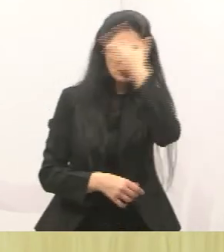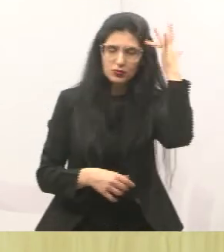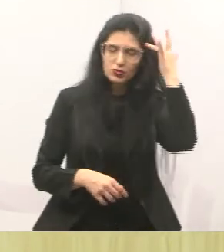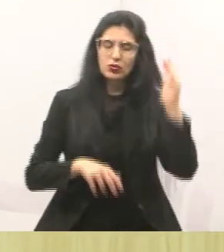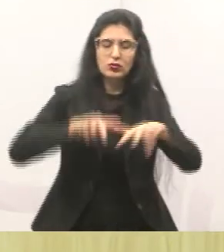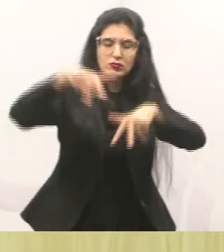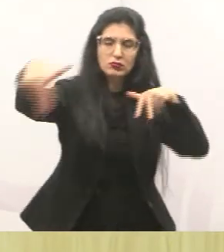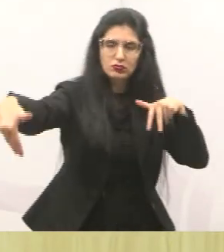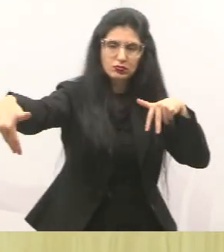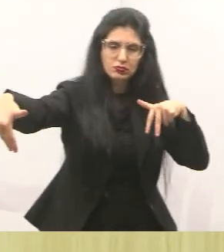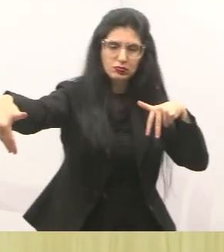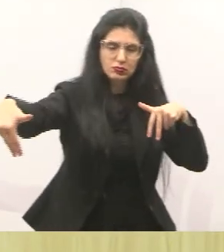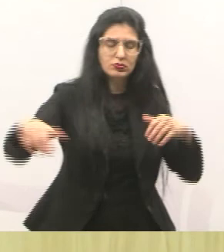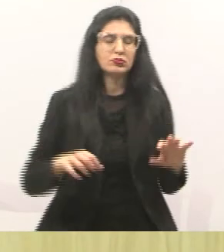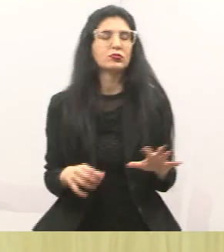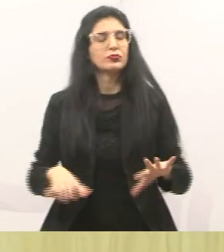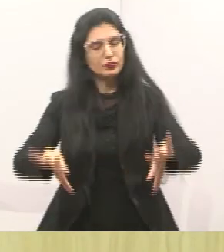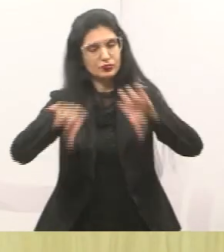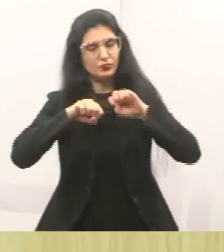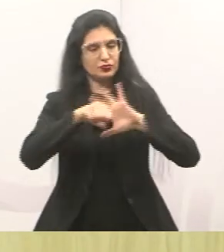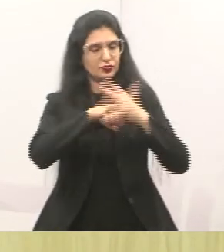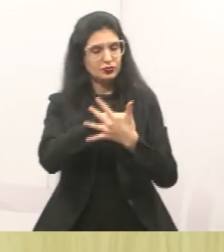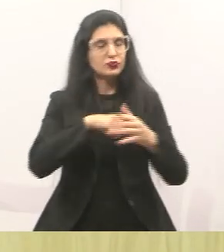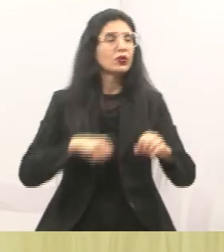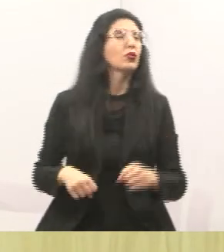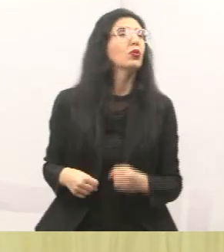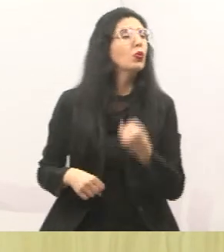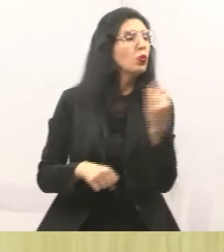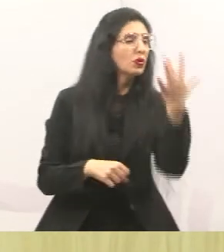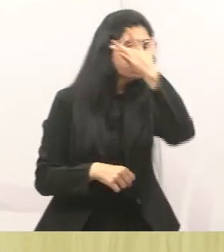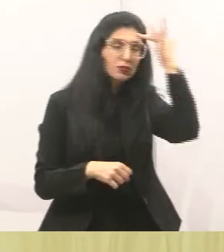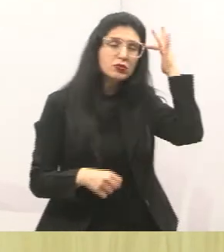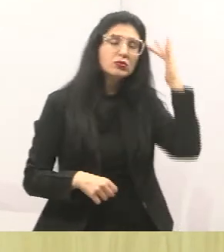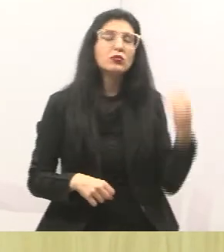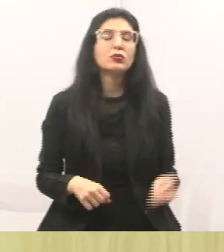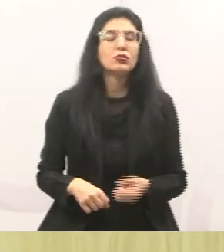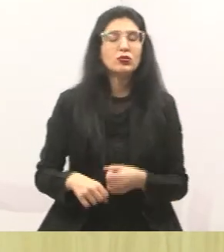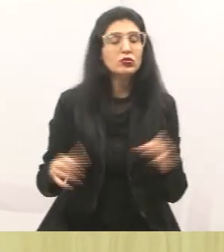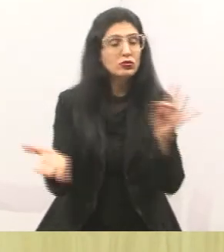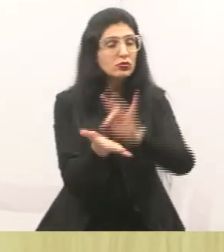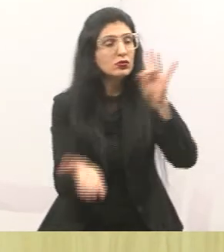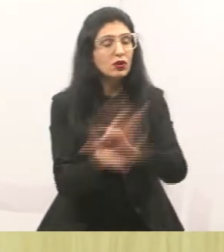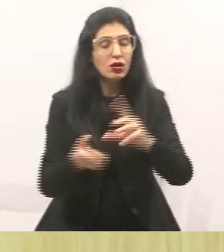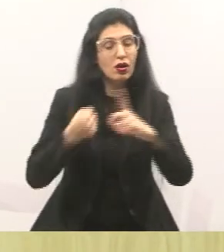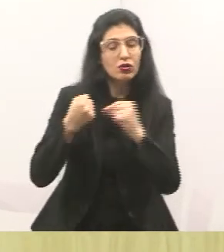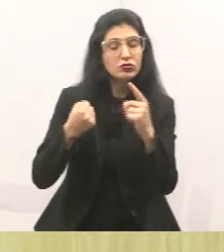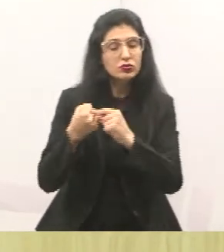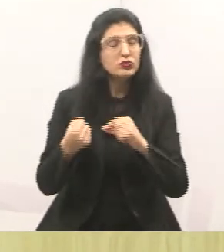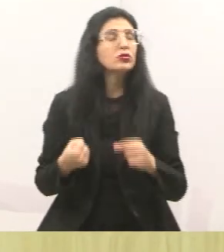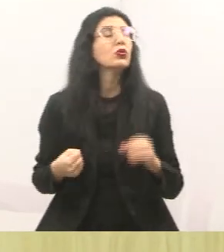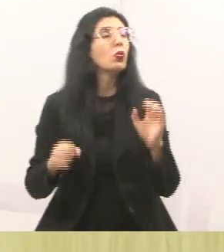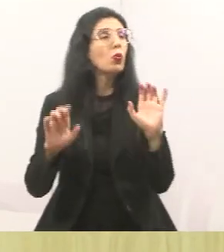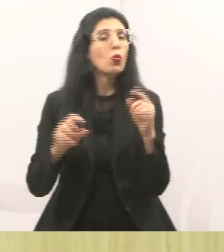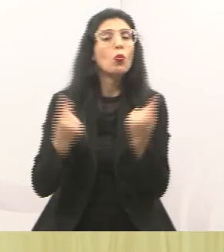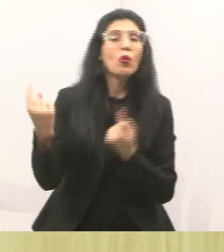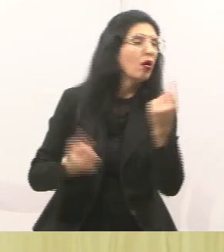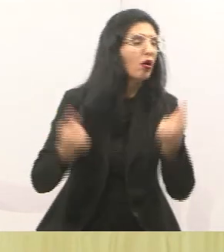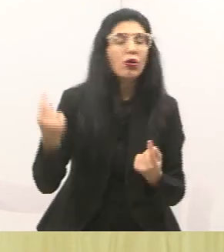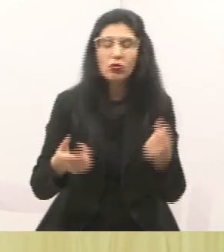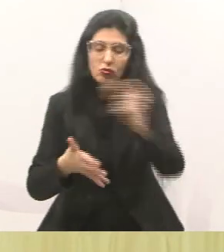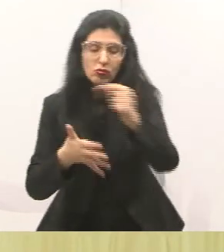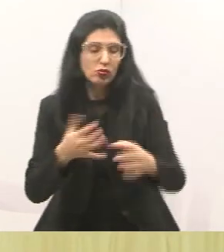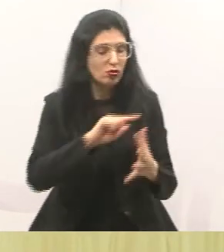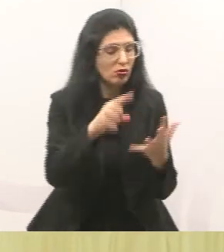atividades? Caso positivo, qual o artigo legal justifica esse afastamento? Diante do exposto, as